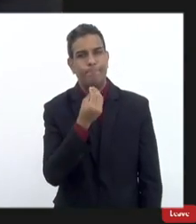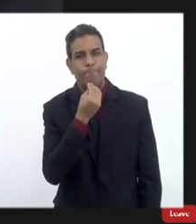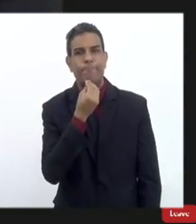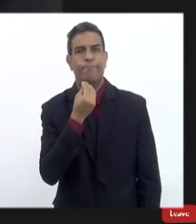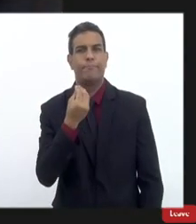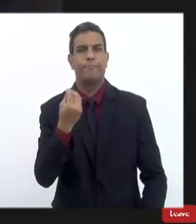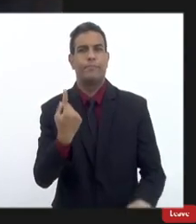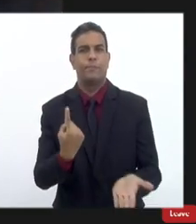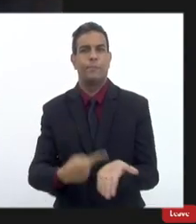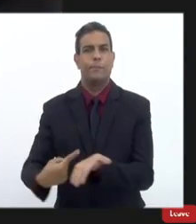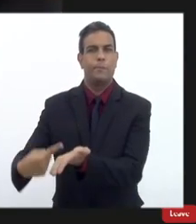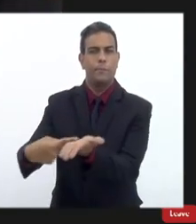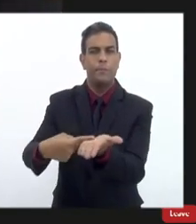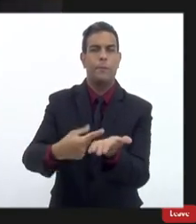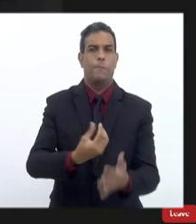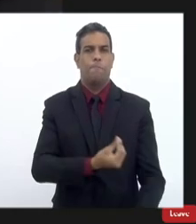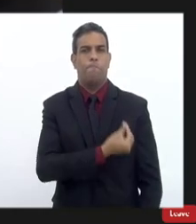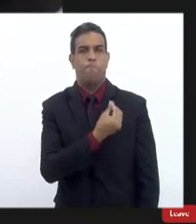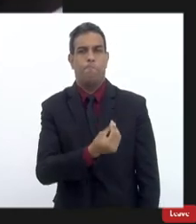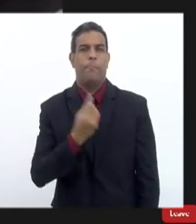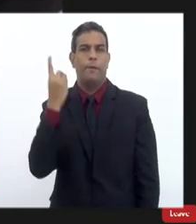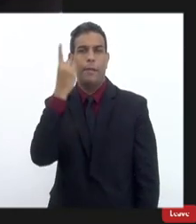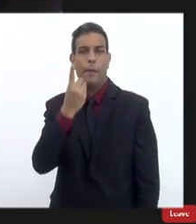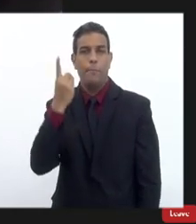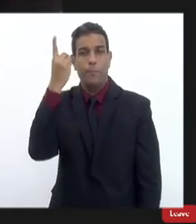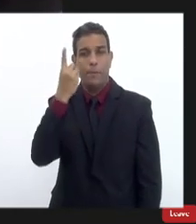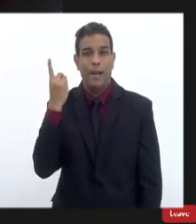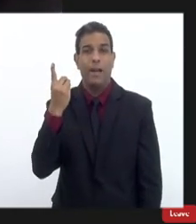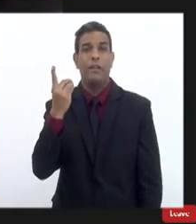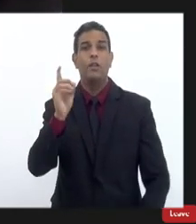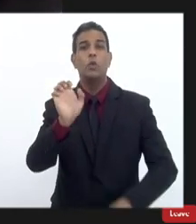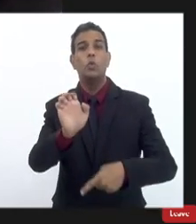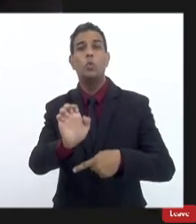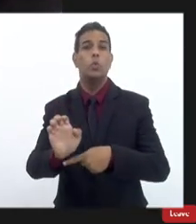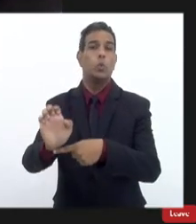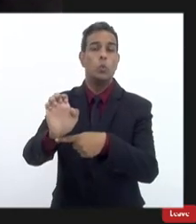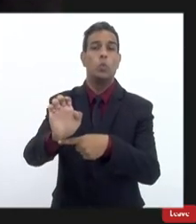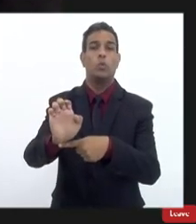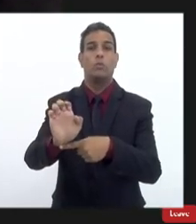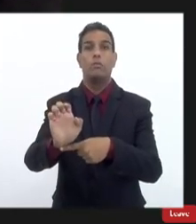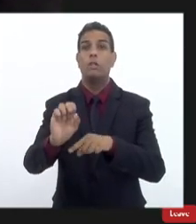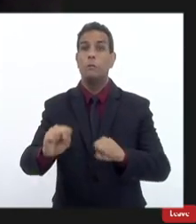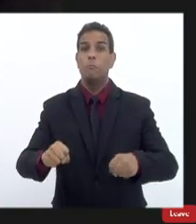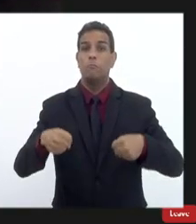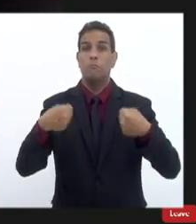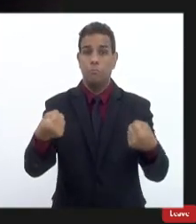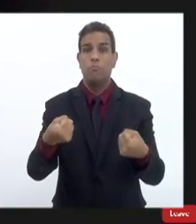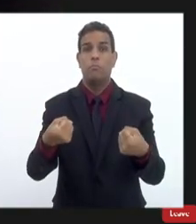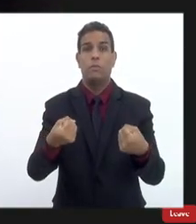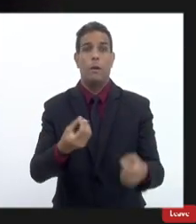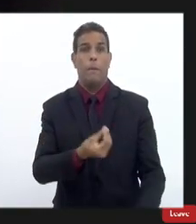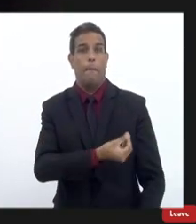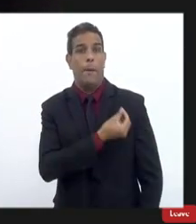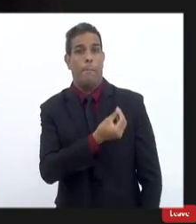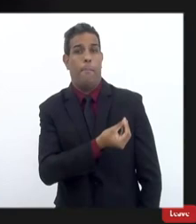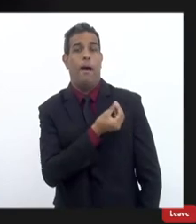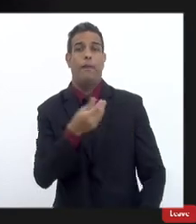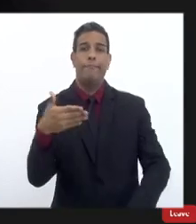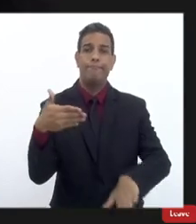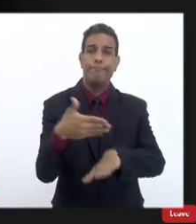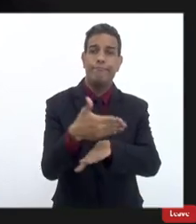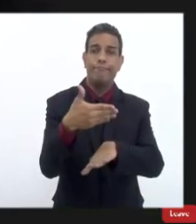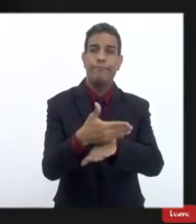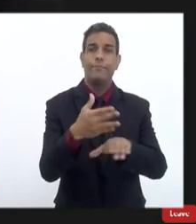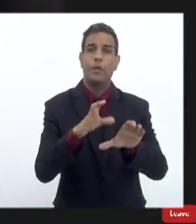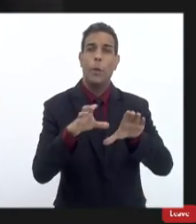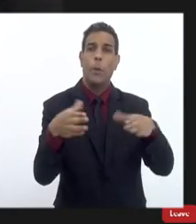com a participação dos outros deputados estaduais para reforçar, né, que nós temos um pleito de participação da base